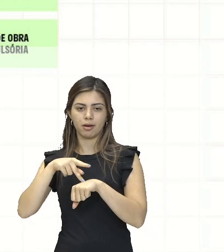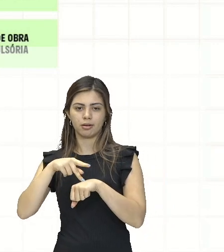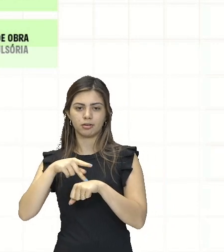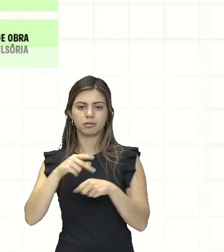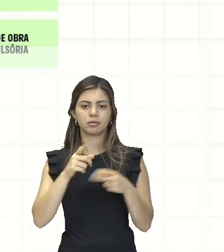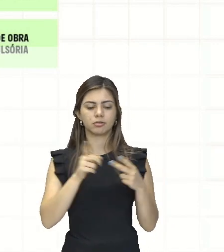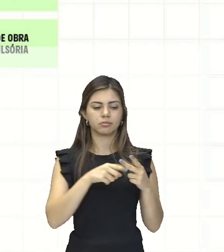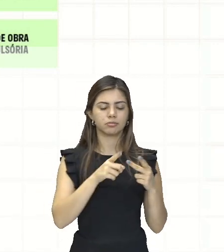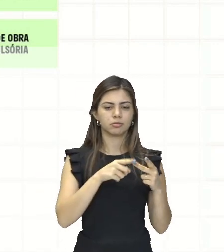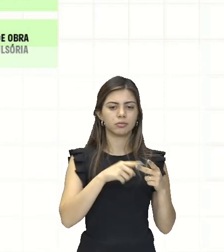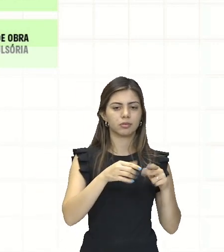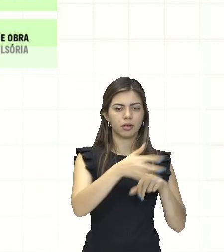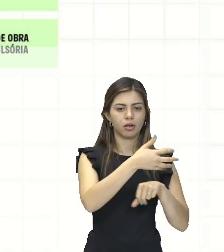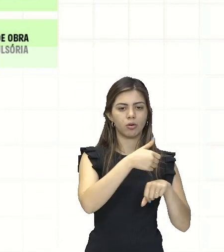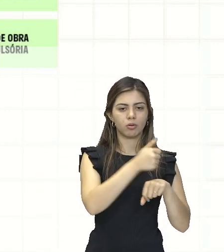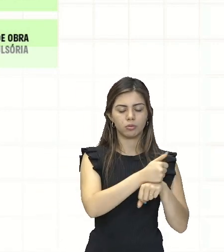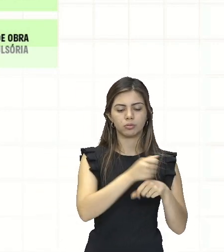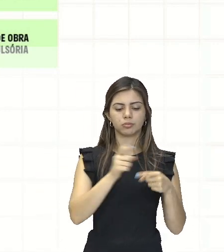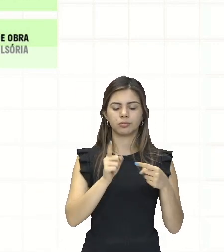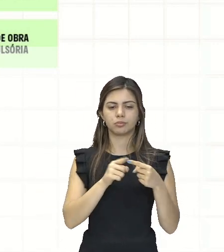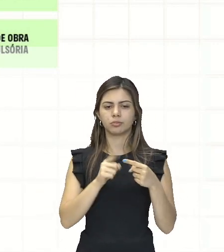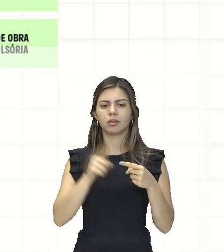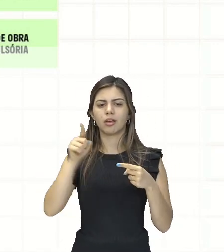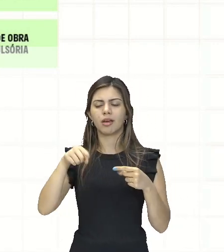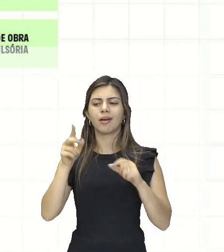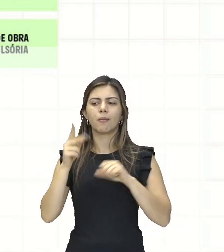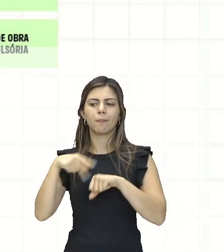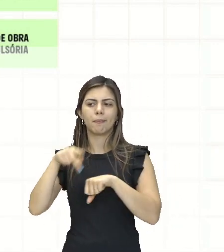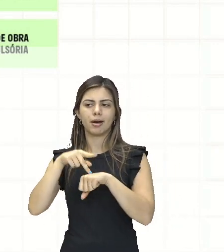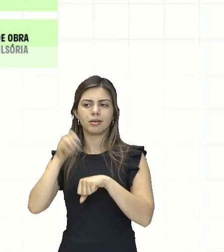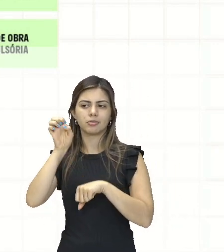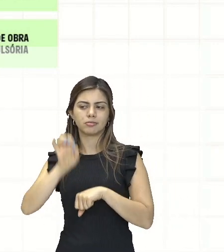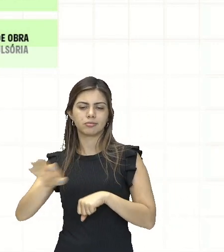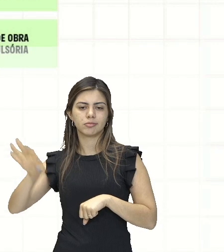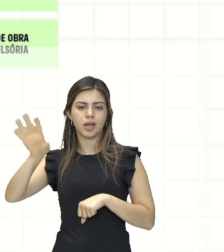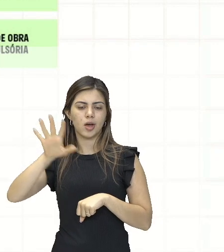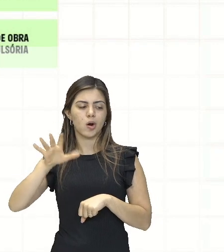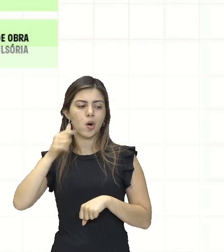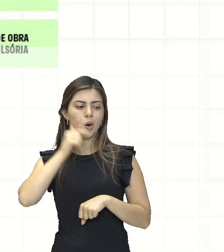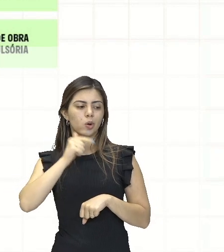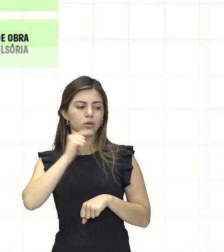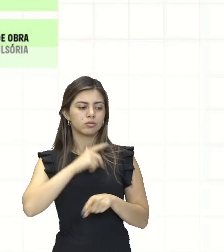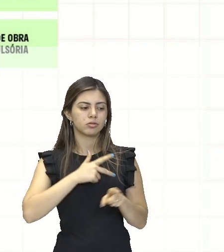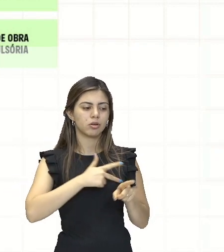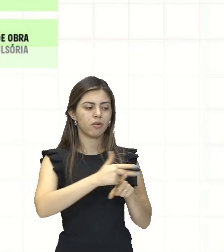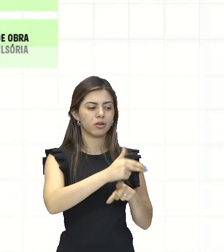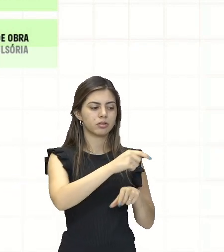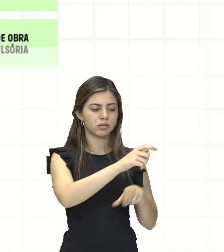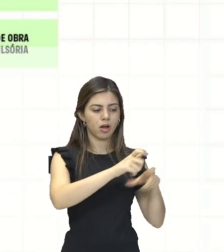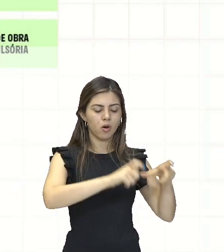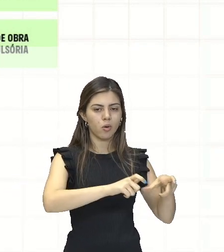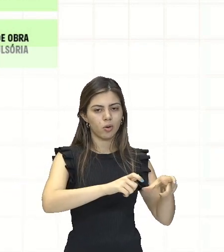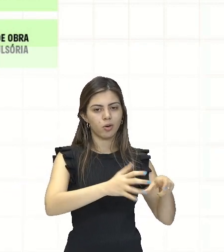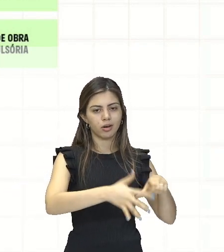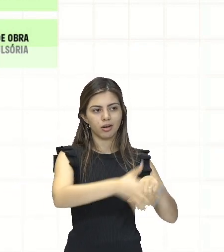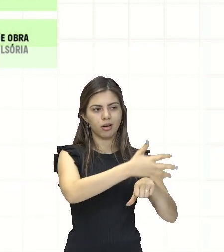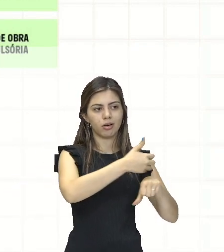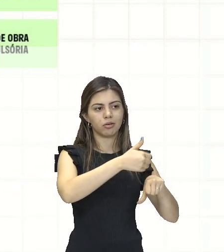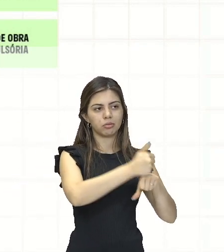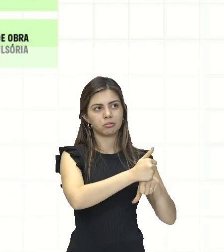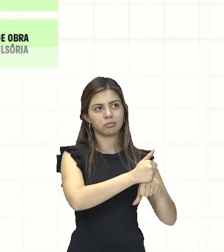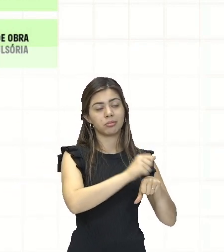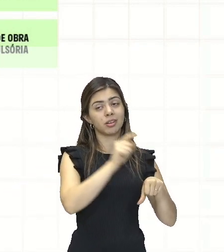A metrópole é aquela nação europeia que vai conquistar um território que teoricamente não é